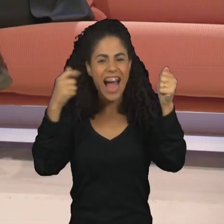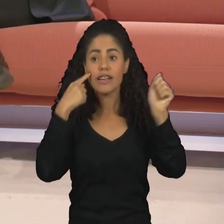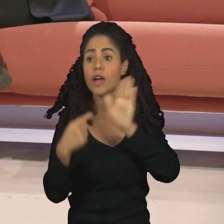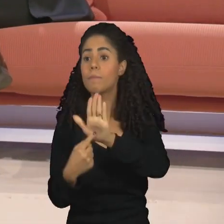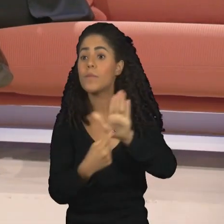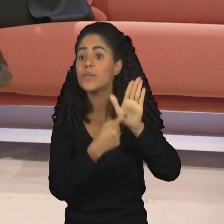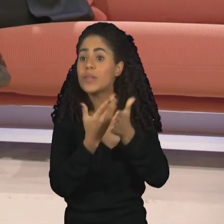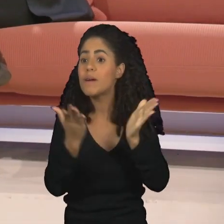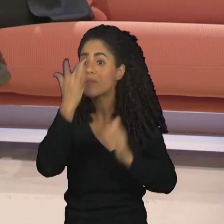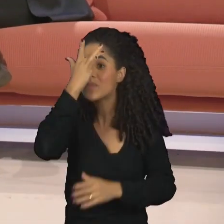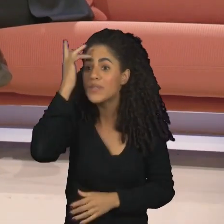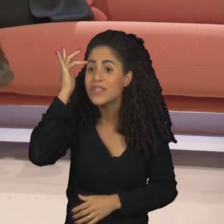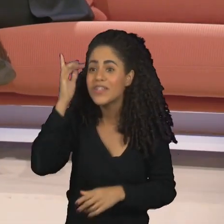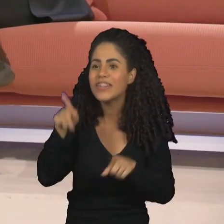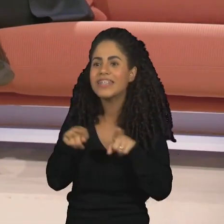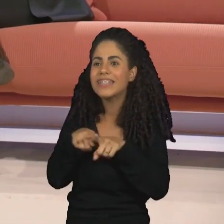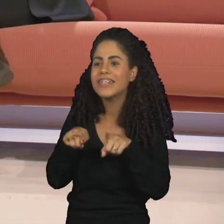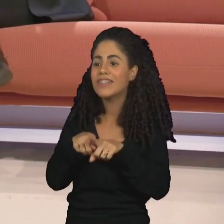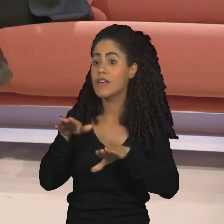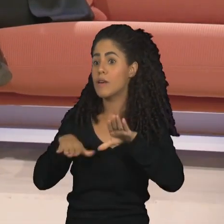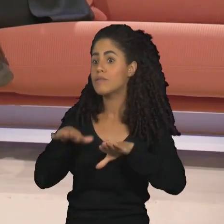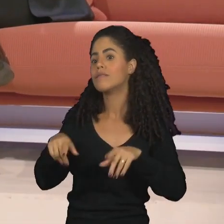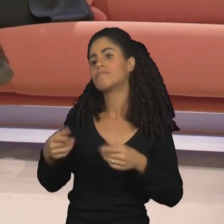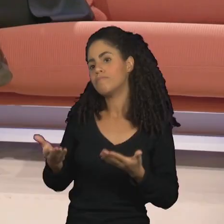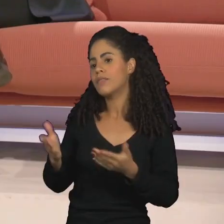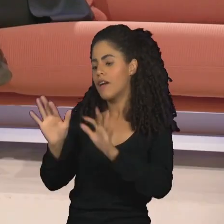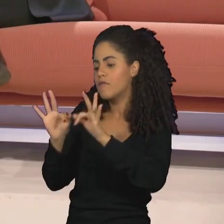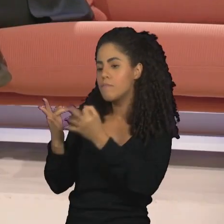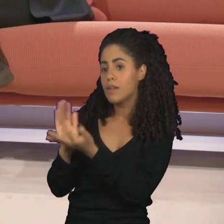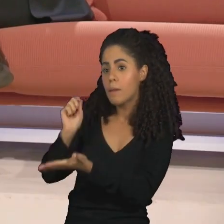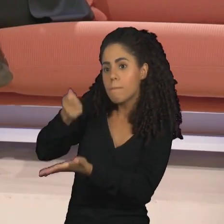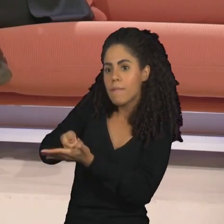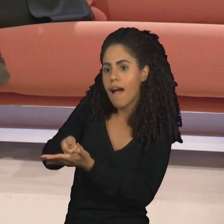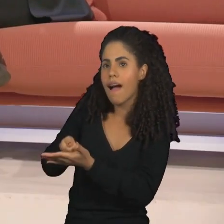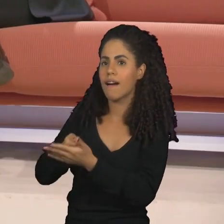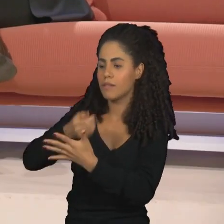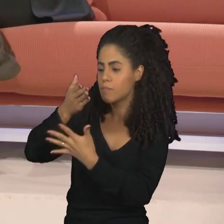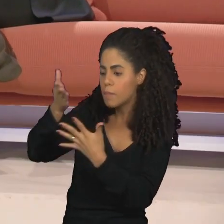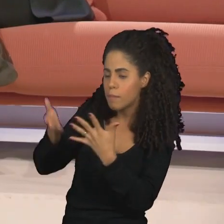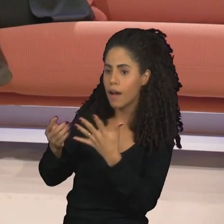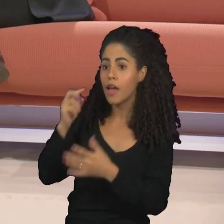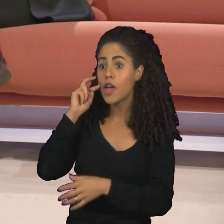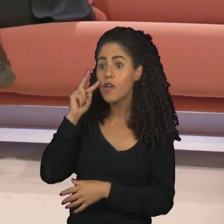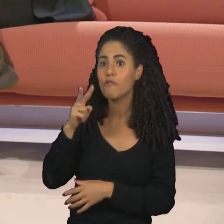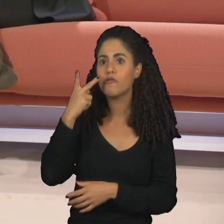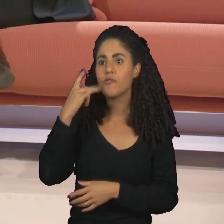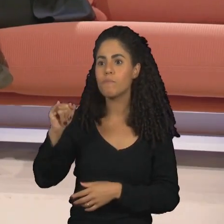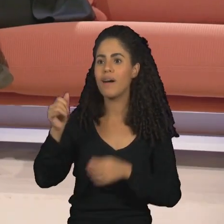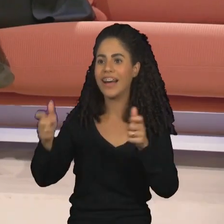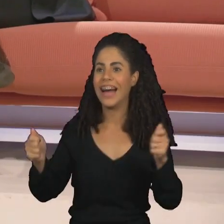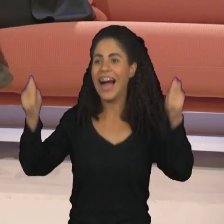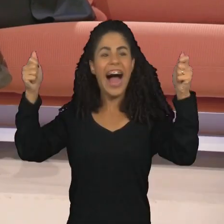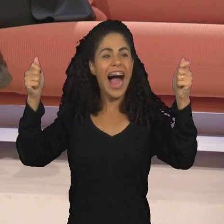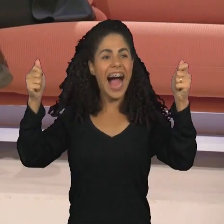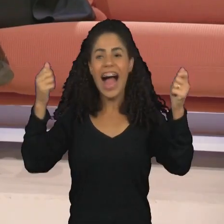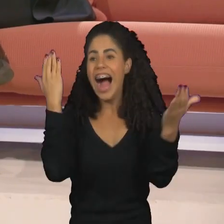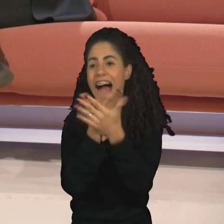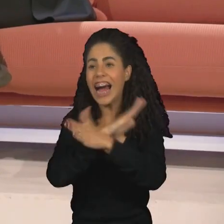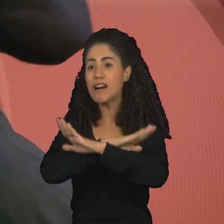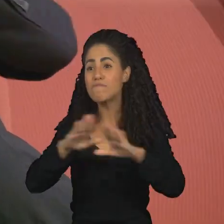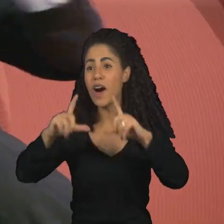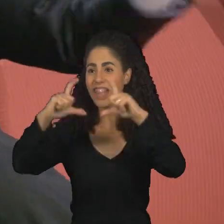né? Claro, tem lá a família que pagou a mensalidade. Uma vez eu vi um pai que levantou e falou, acabou pagar a